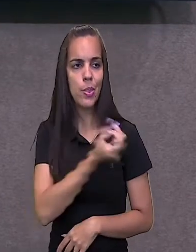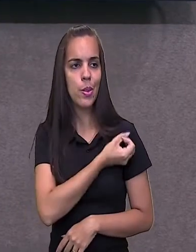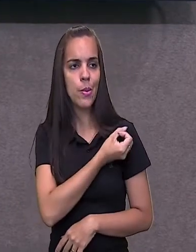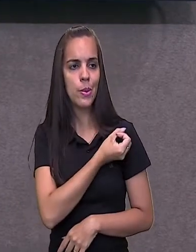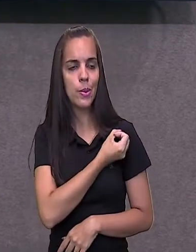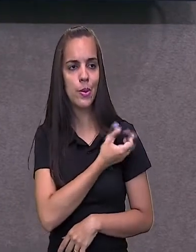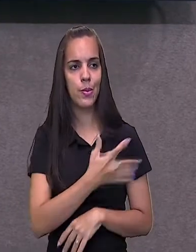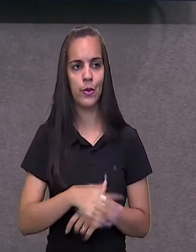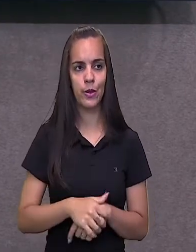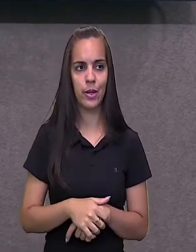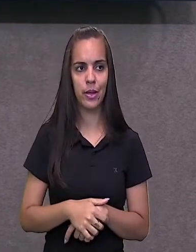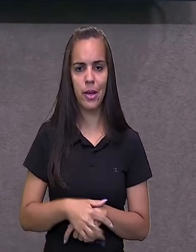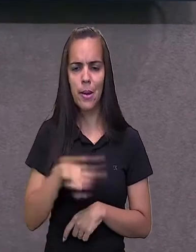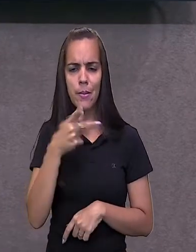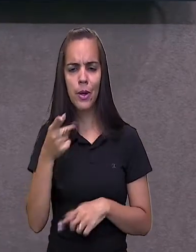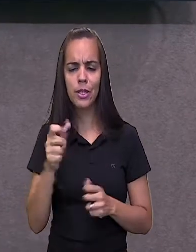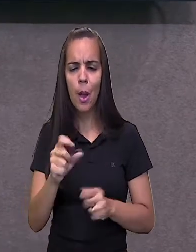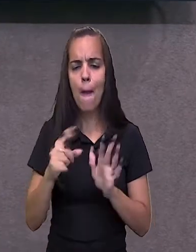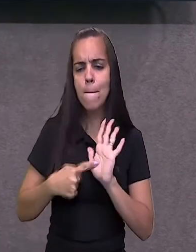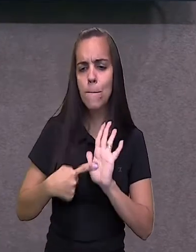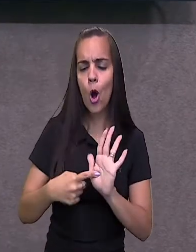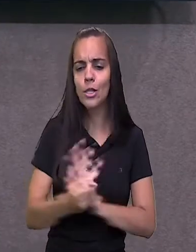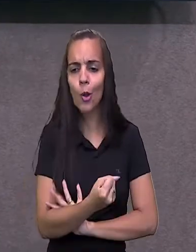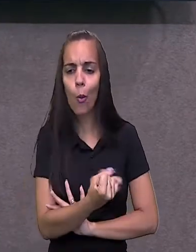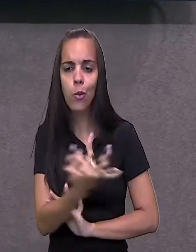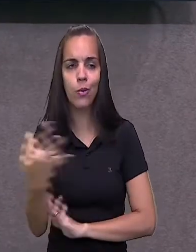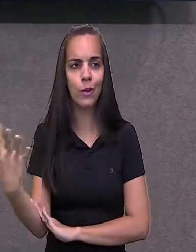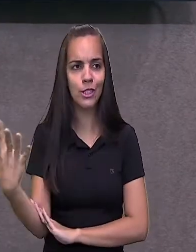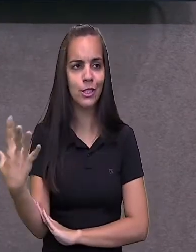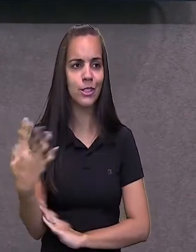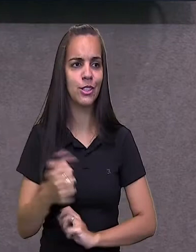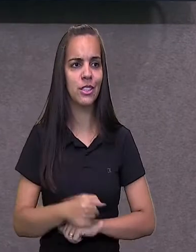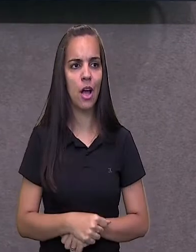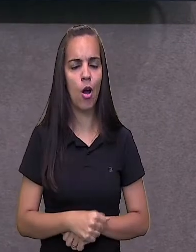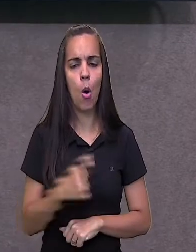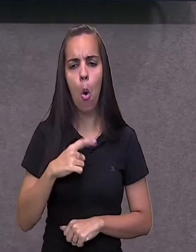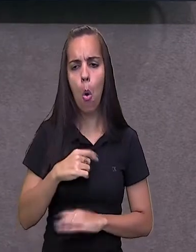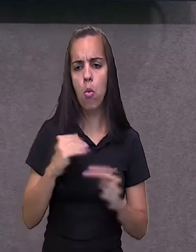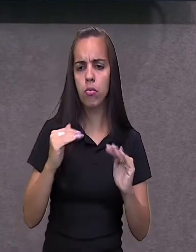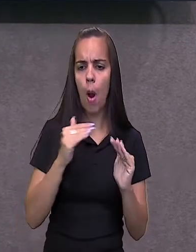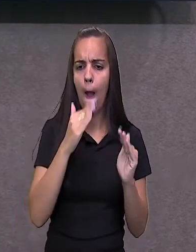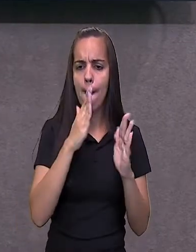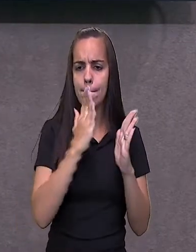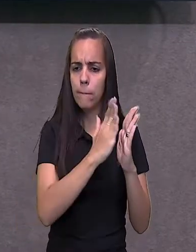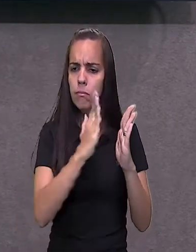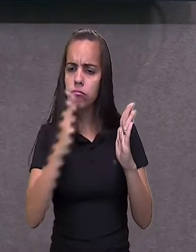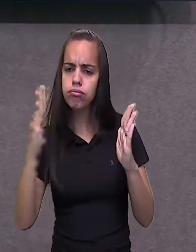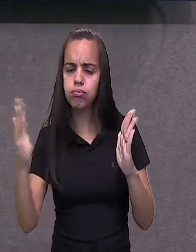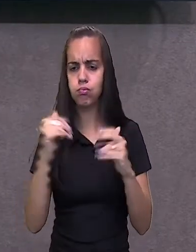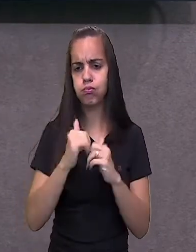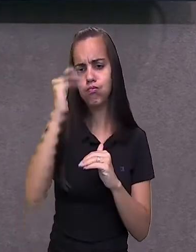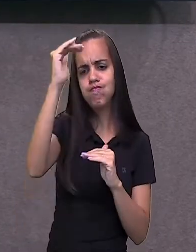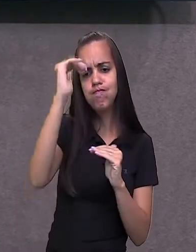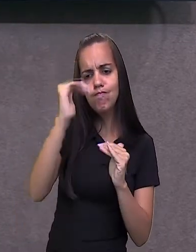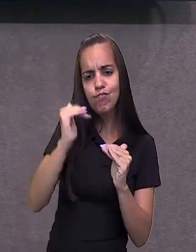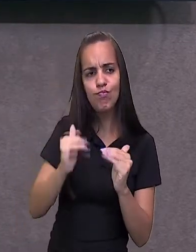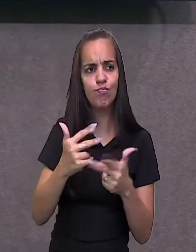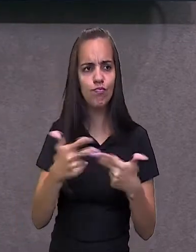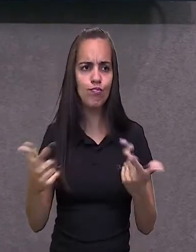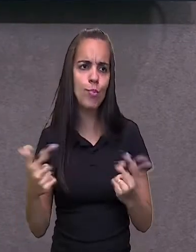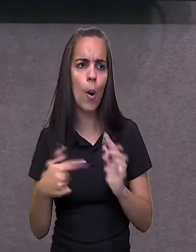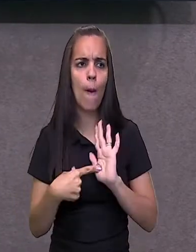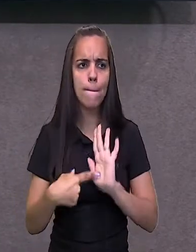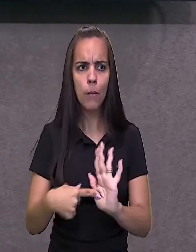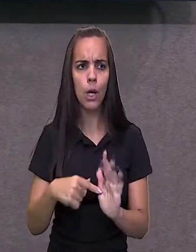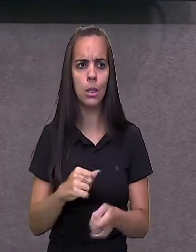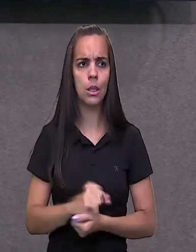que quantifica, isso, indica até uma posição, determina, não é mesmo, a ordem. E